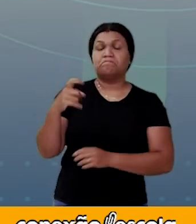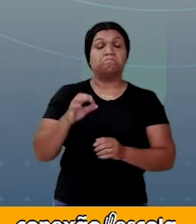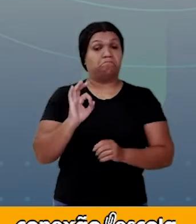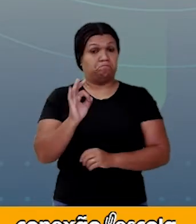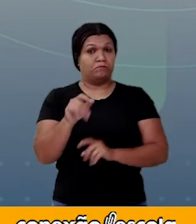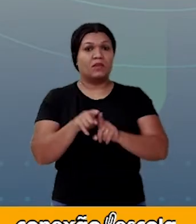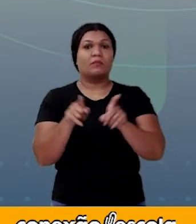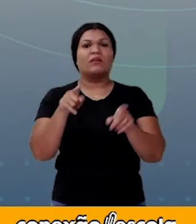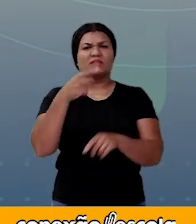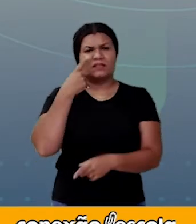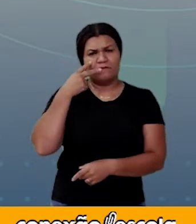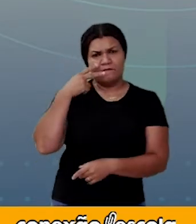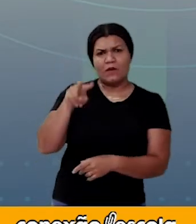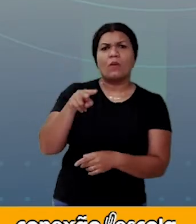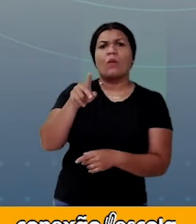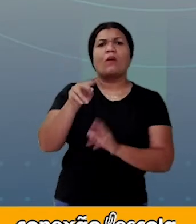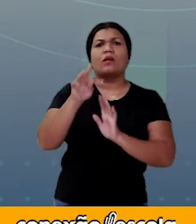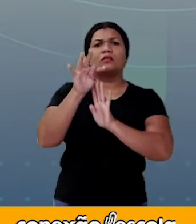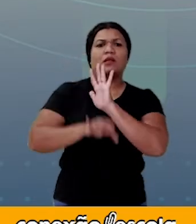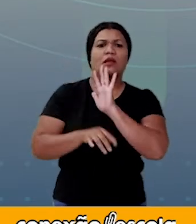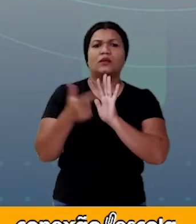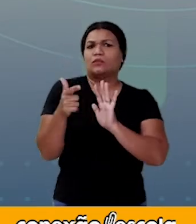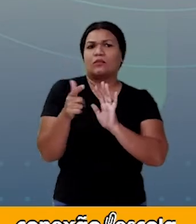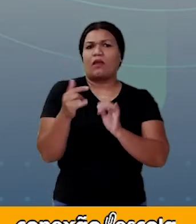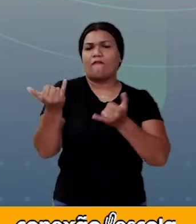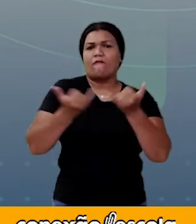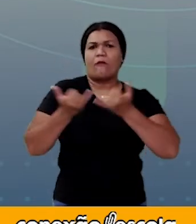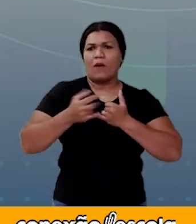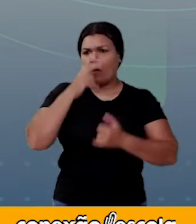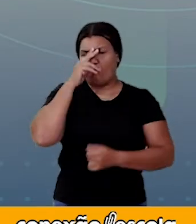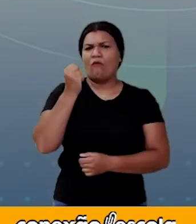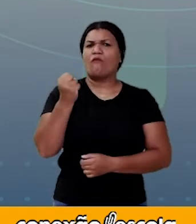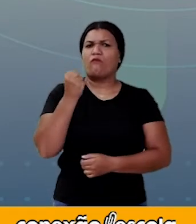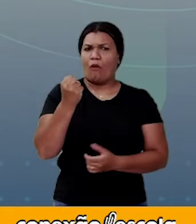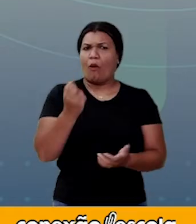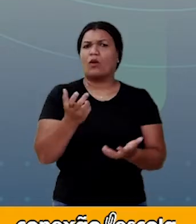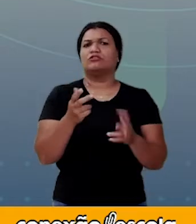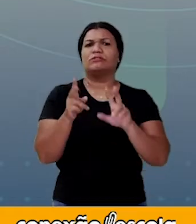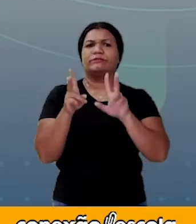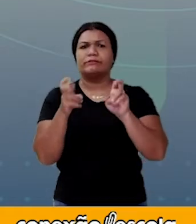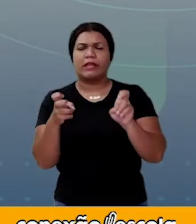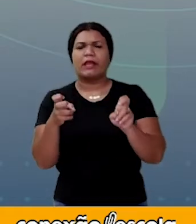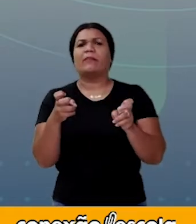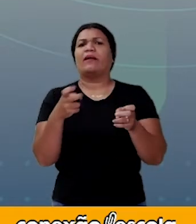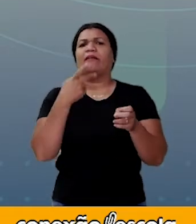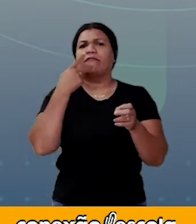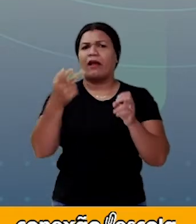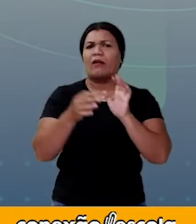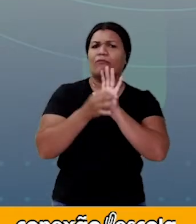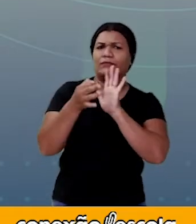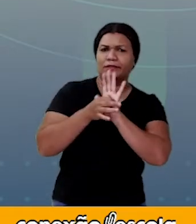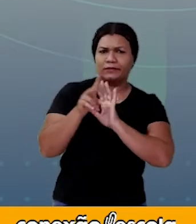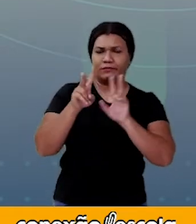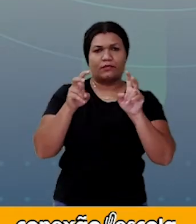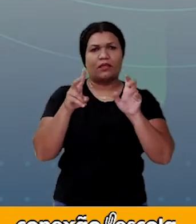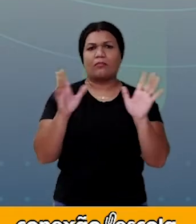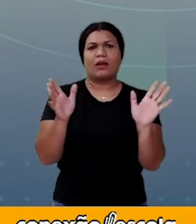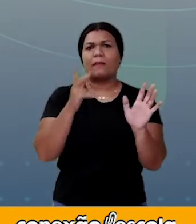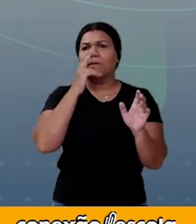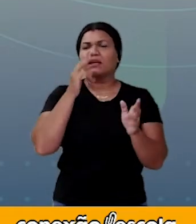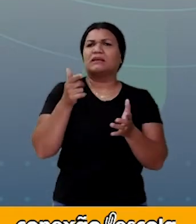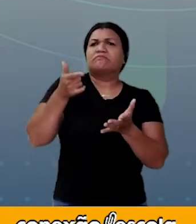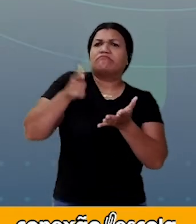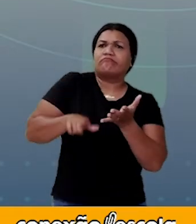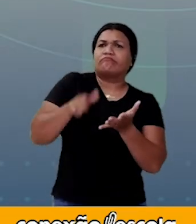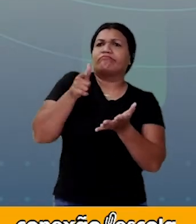perceberam que o texto ele não traz informações fortes, relevantes a respeito desse tópico, a respeito desse tema? Fica